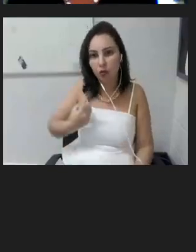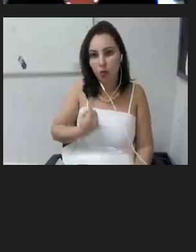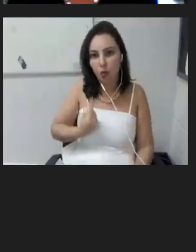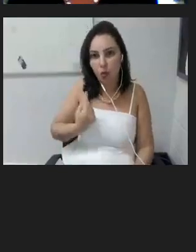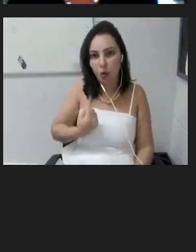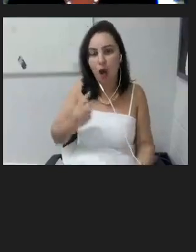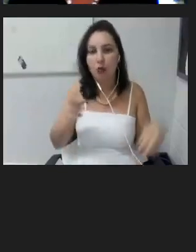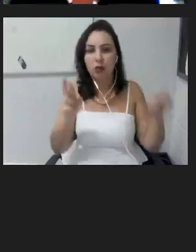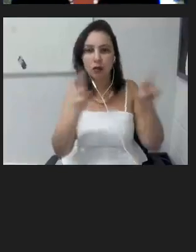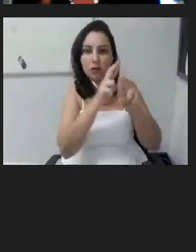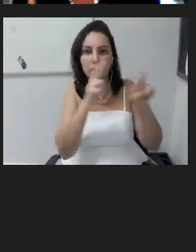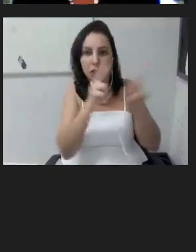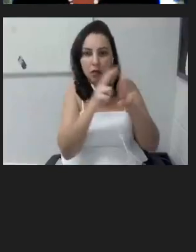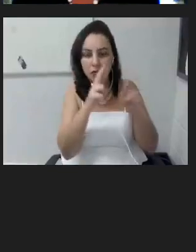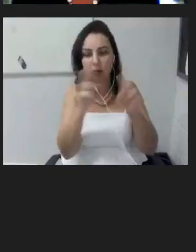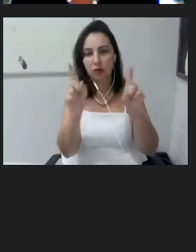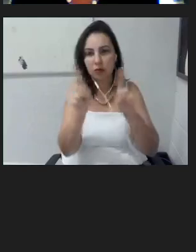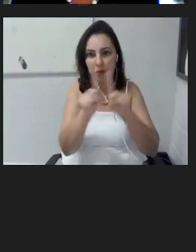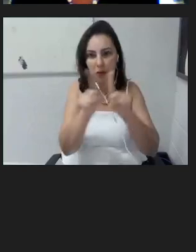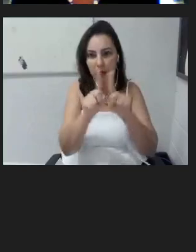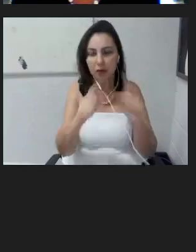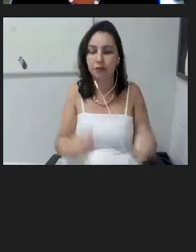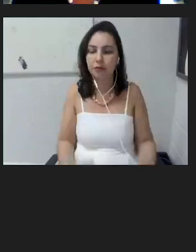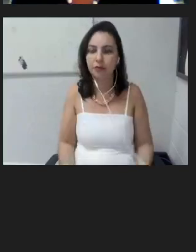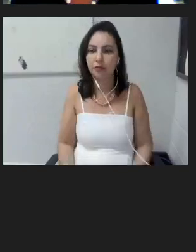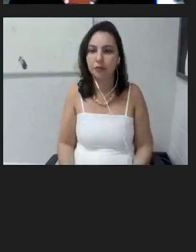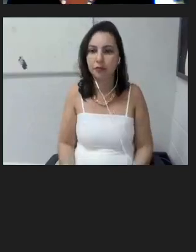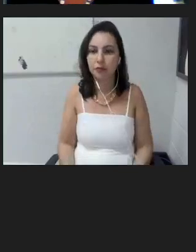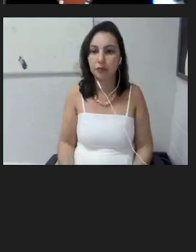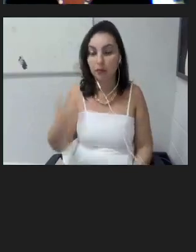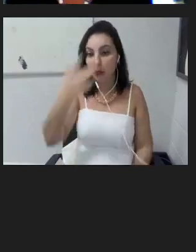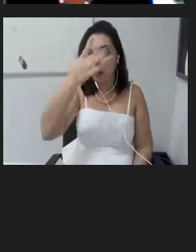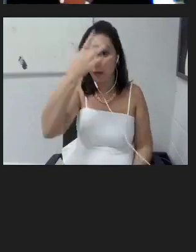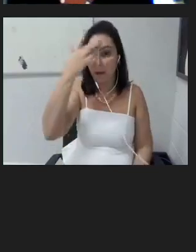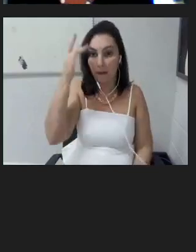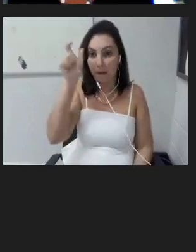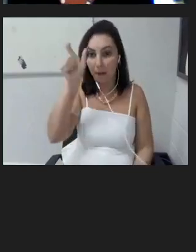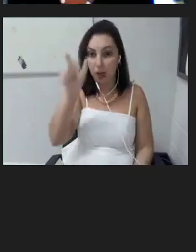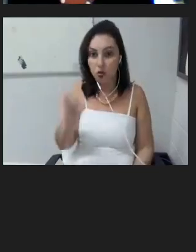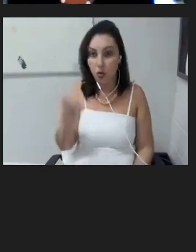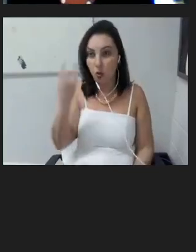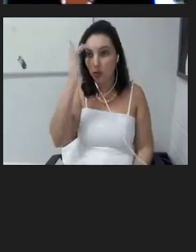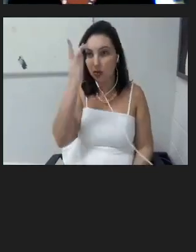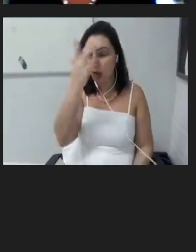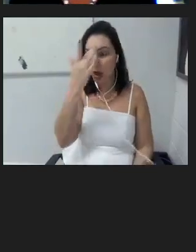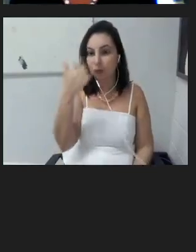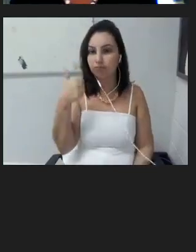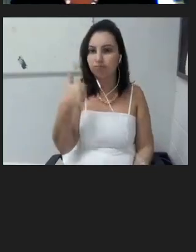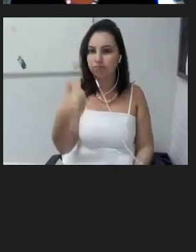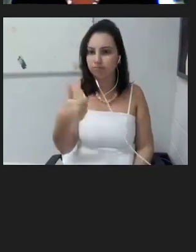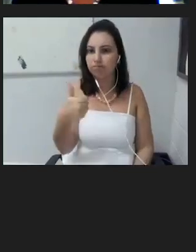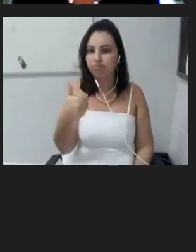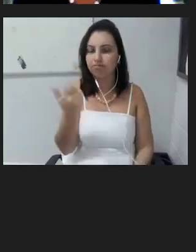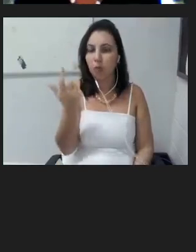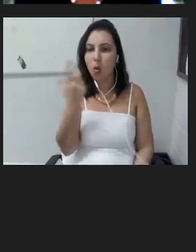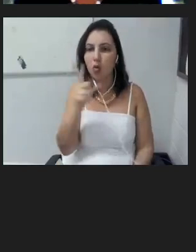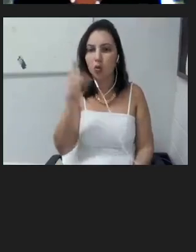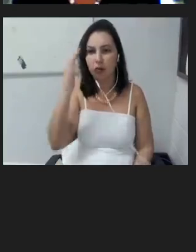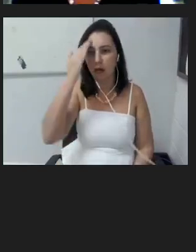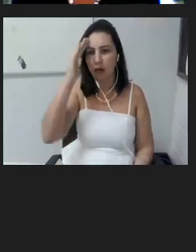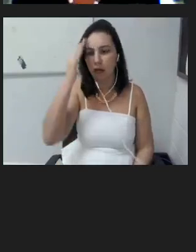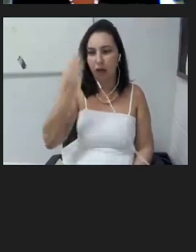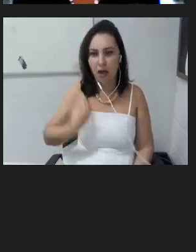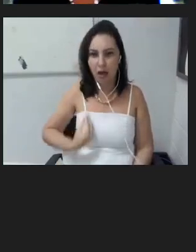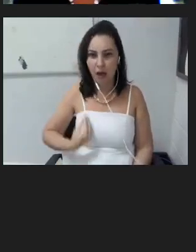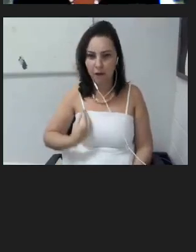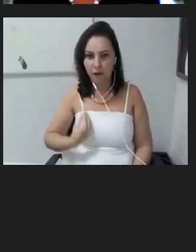relações. Então, vamos lá. Uma pessoa com a saúde mental em dia compreende que a vida é feita de